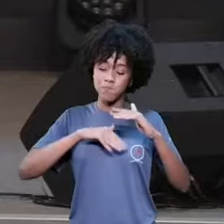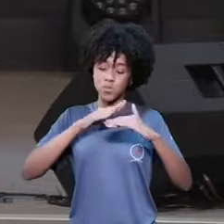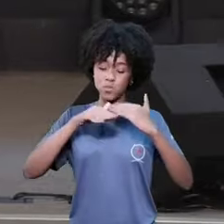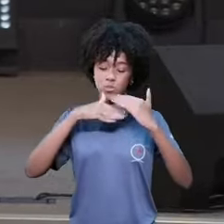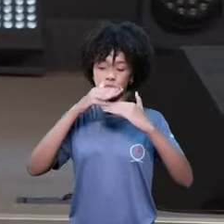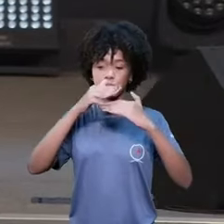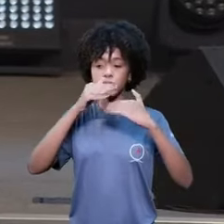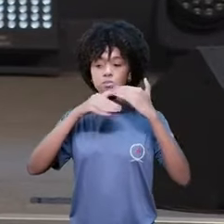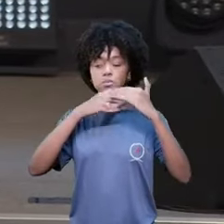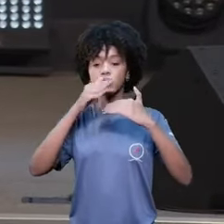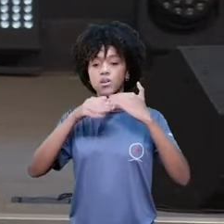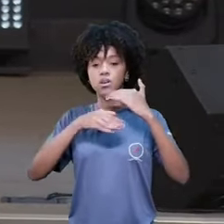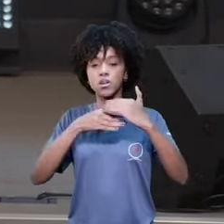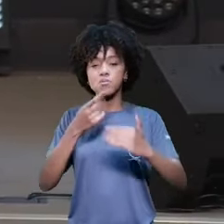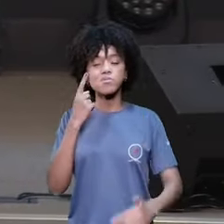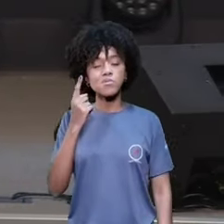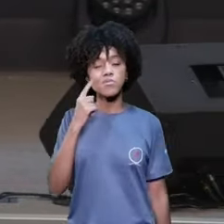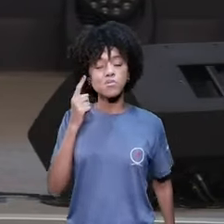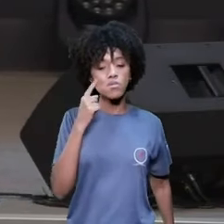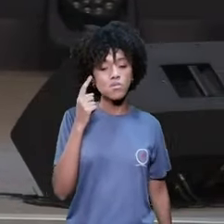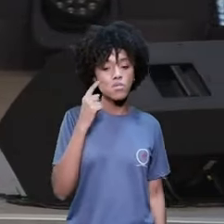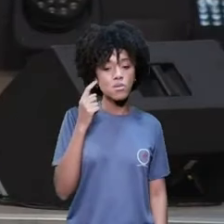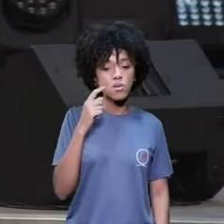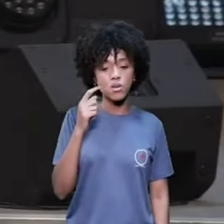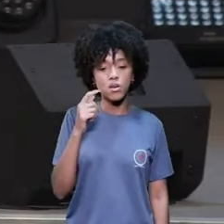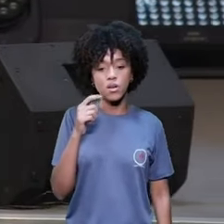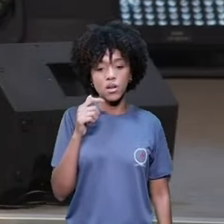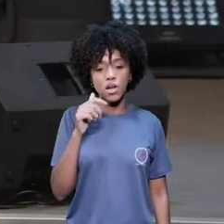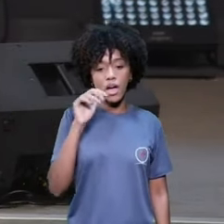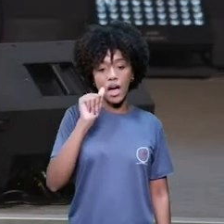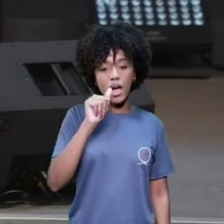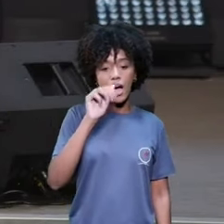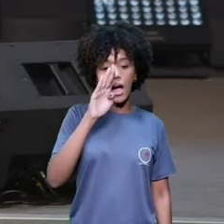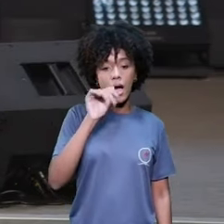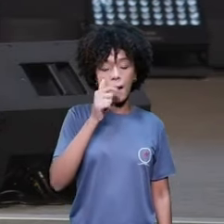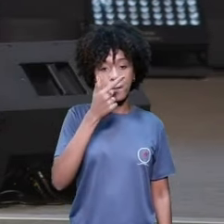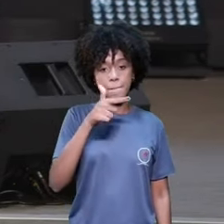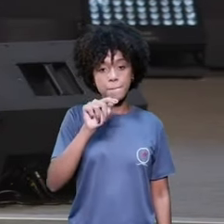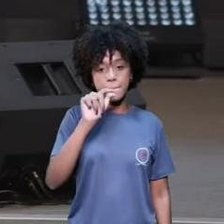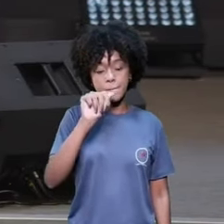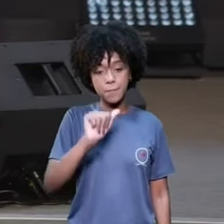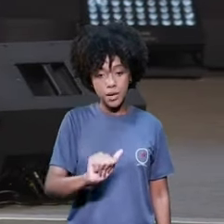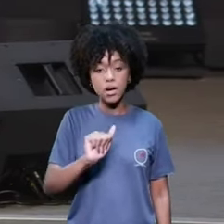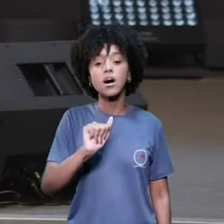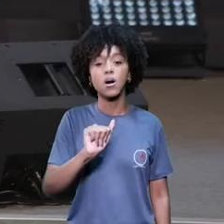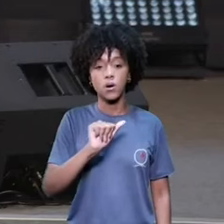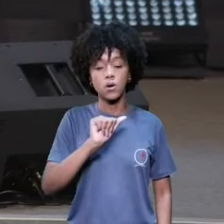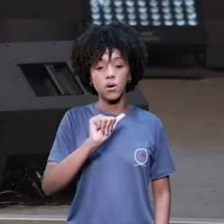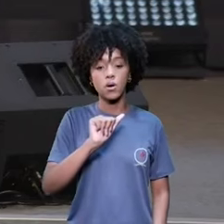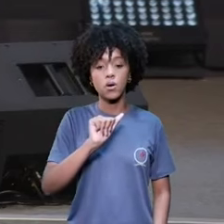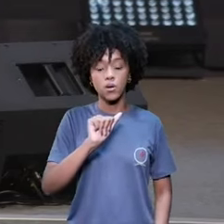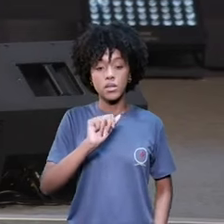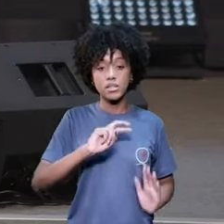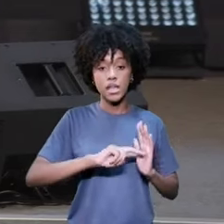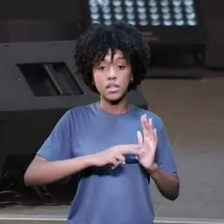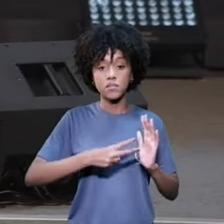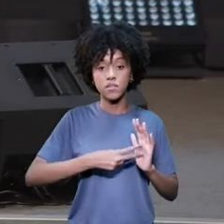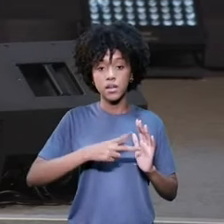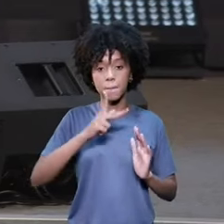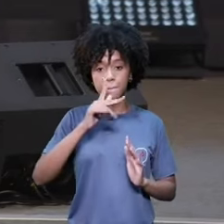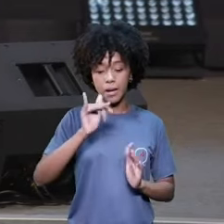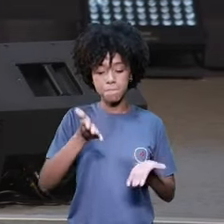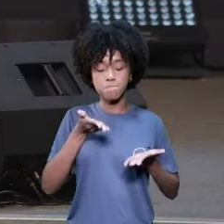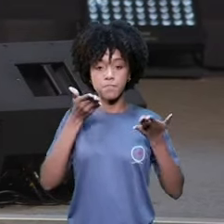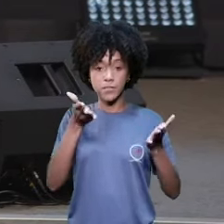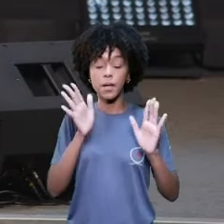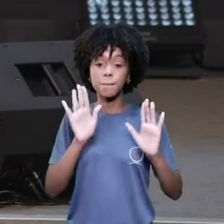E veja que Deus coloca o nome nele, porque o nome Abraão significa pai grande, pai exaltado. O nome Abraão significa pai de multidão. Então Deus